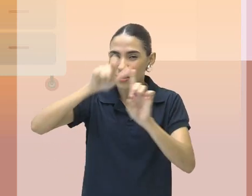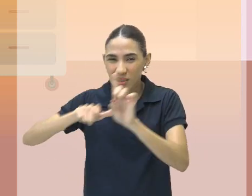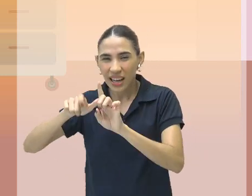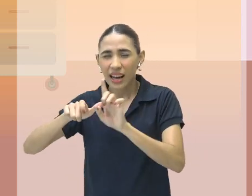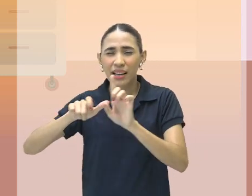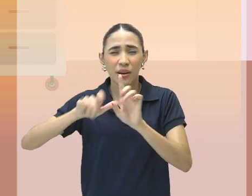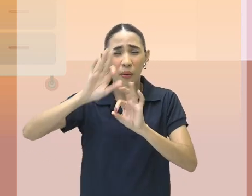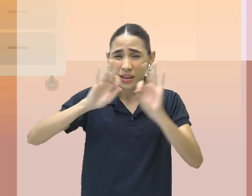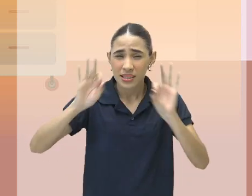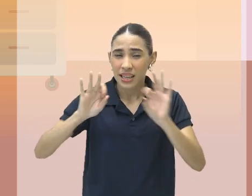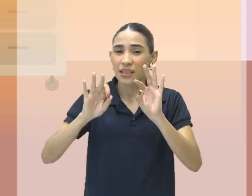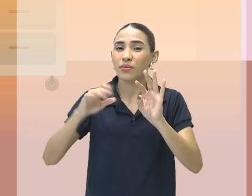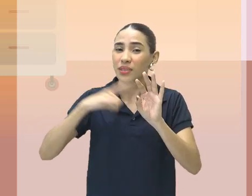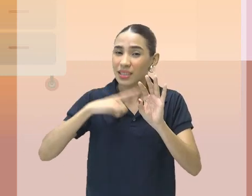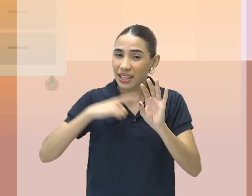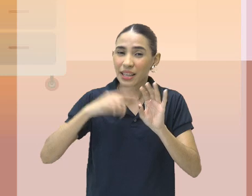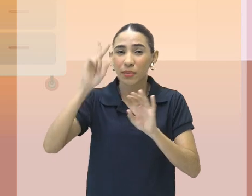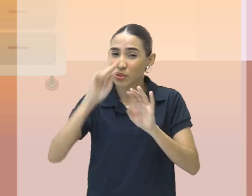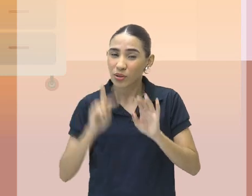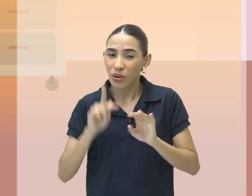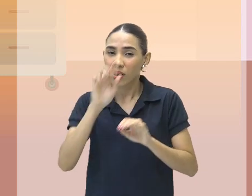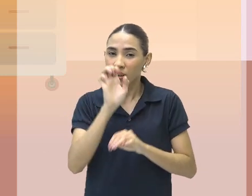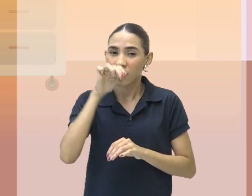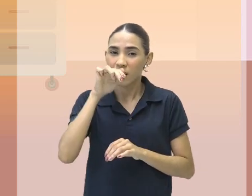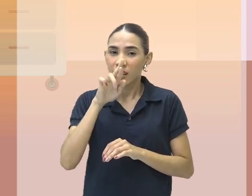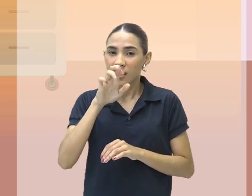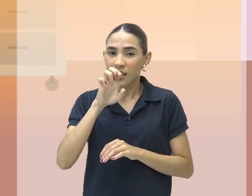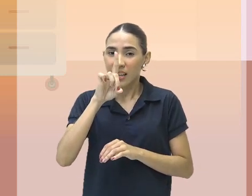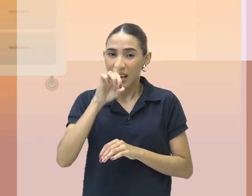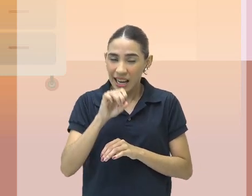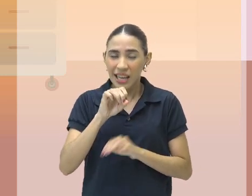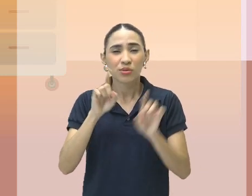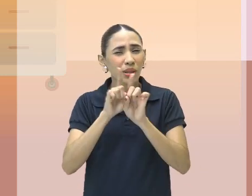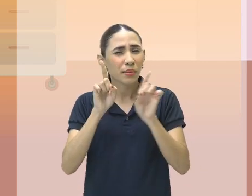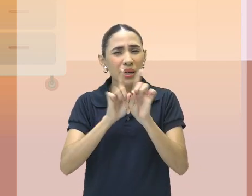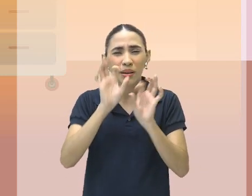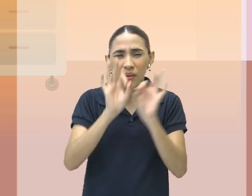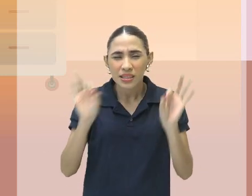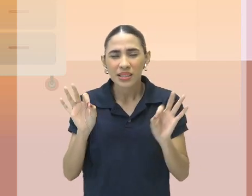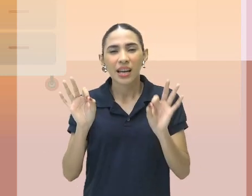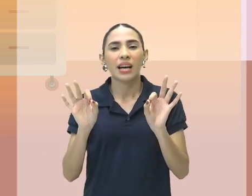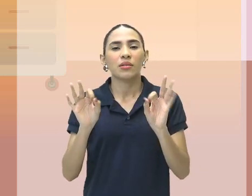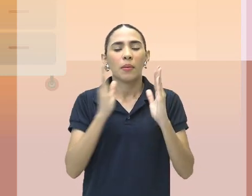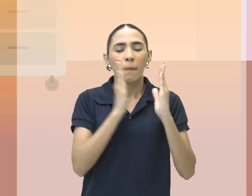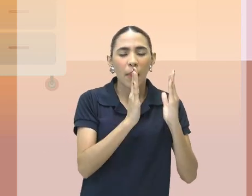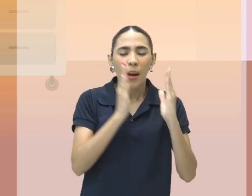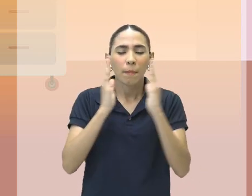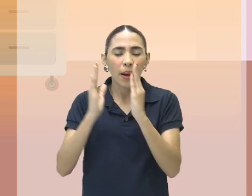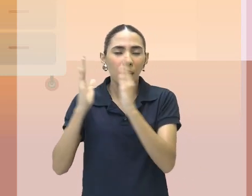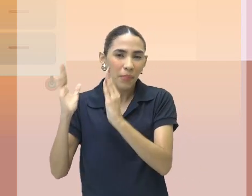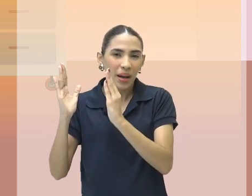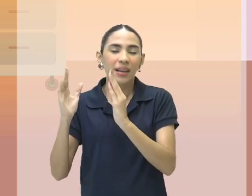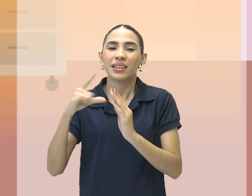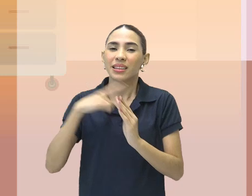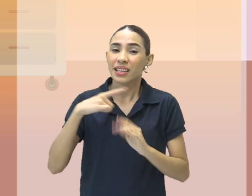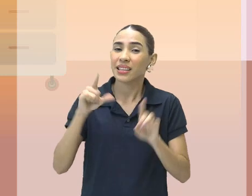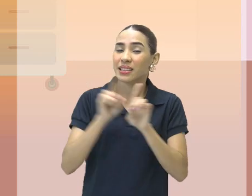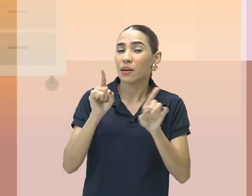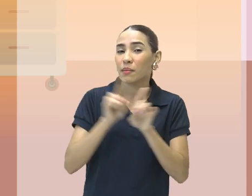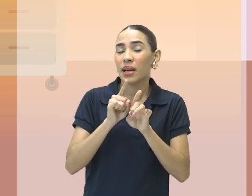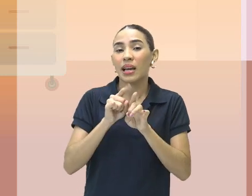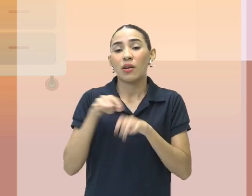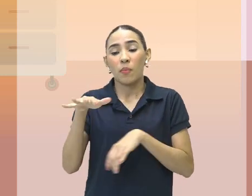personagens, temos o enredo, vários personagens, temos um enredo fechadinho, temos ali